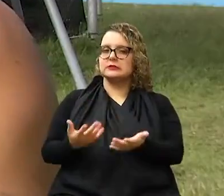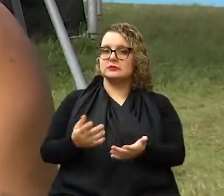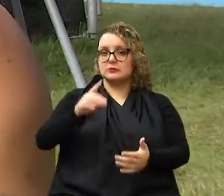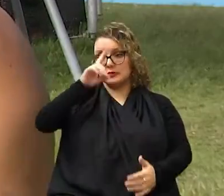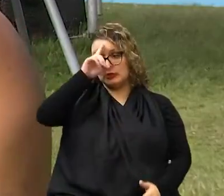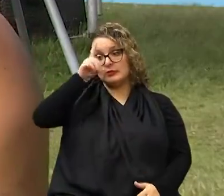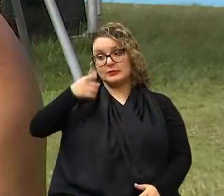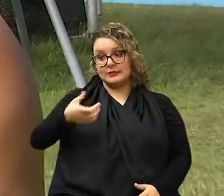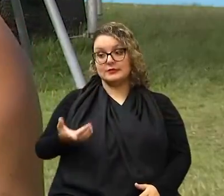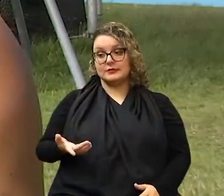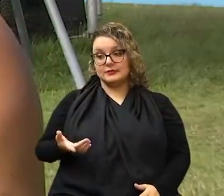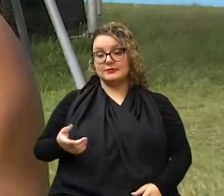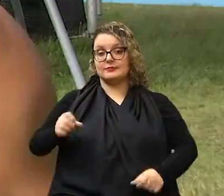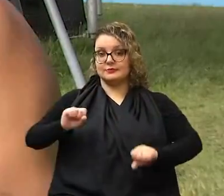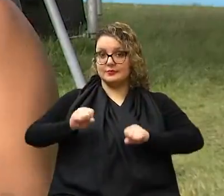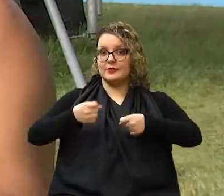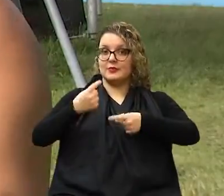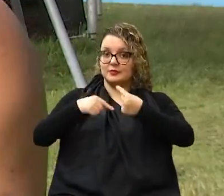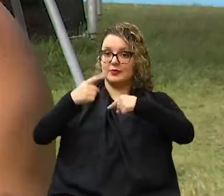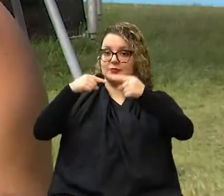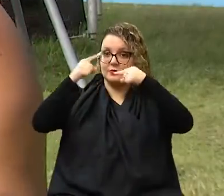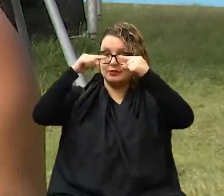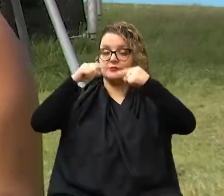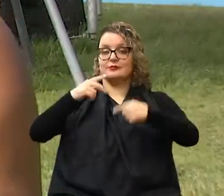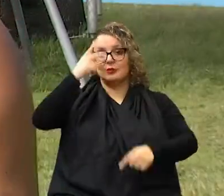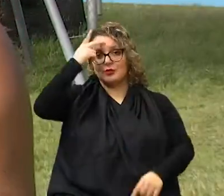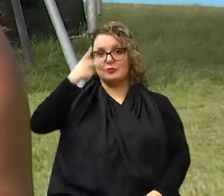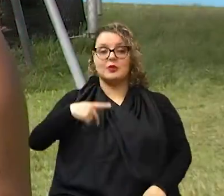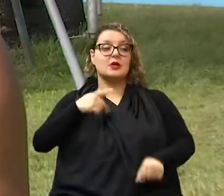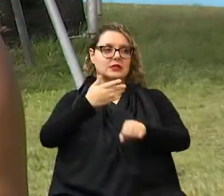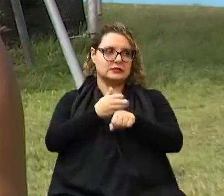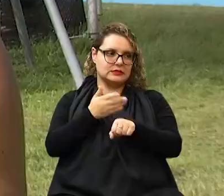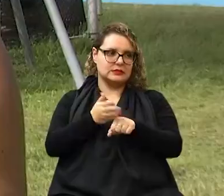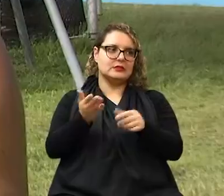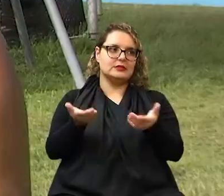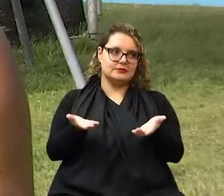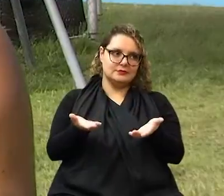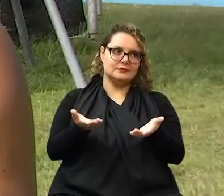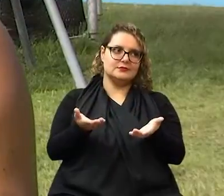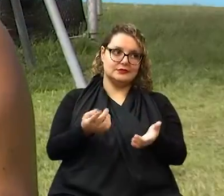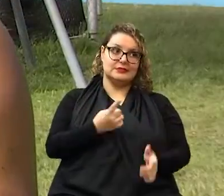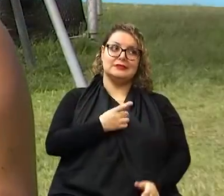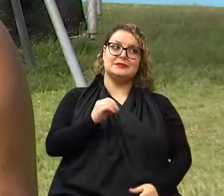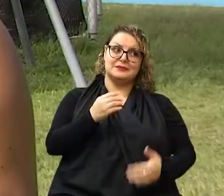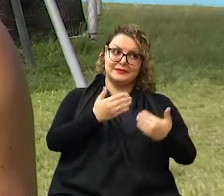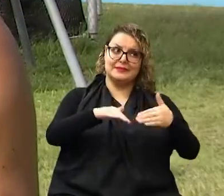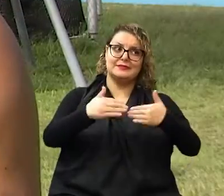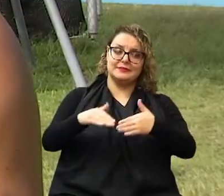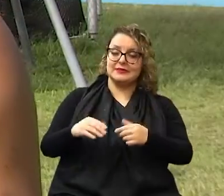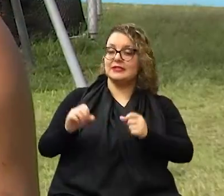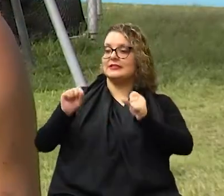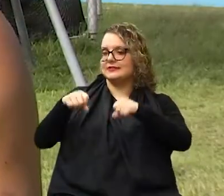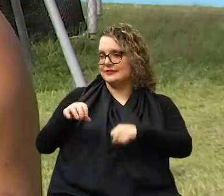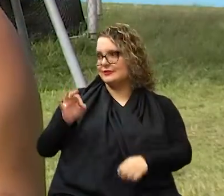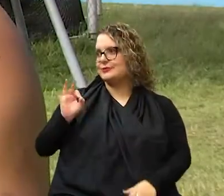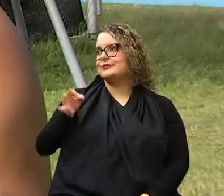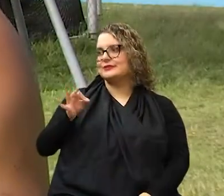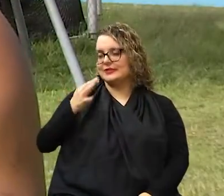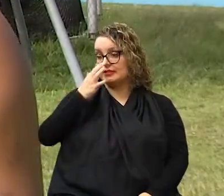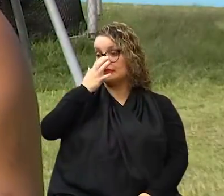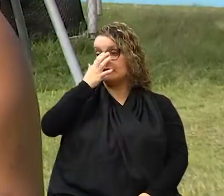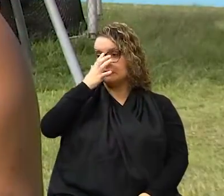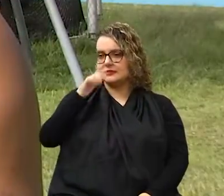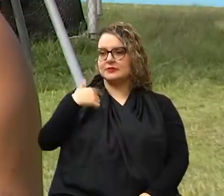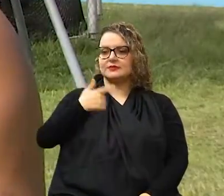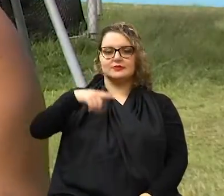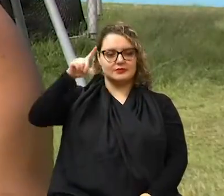uma determinação para estar se superando. E tem que treinar bastante, né? Porque afinal são 10 modalidades, né? Com